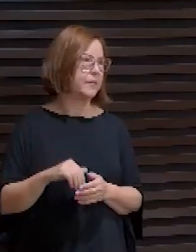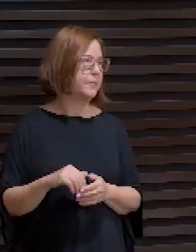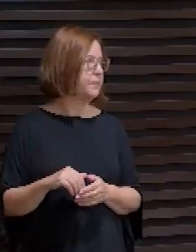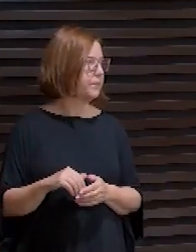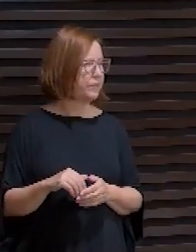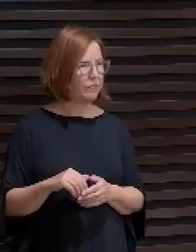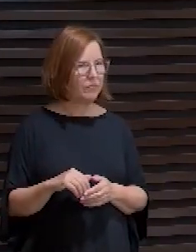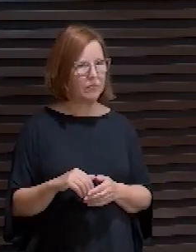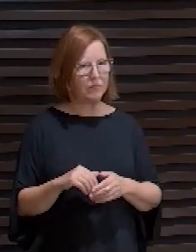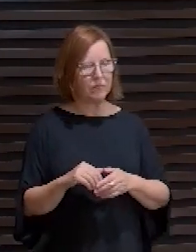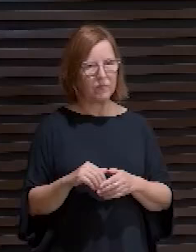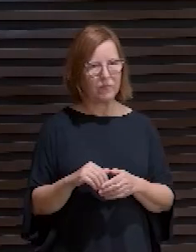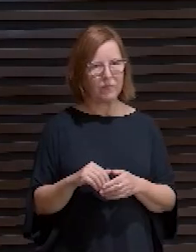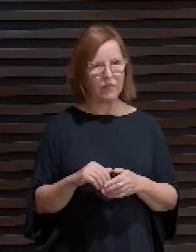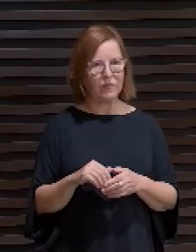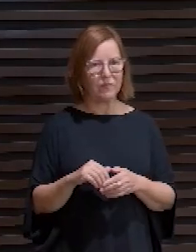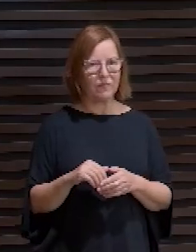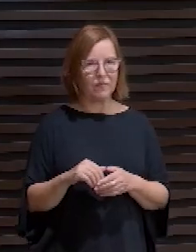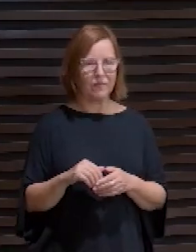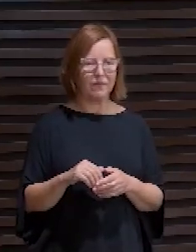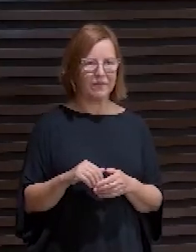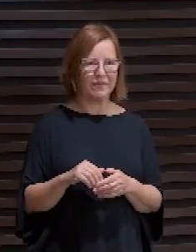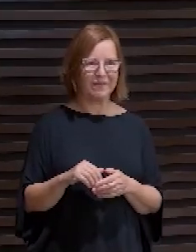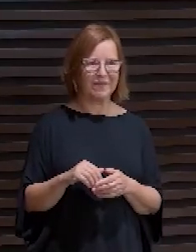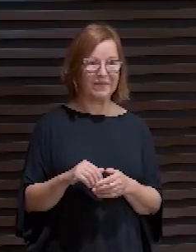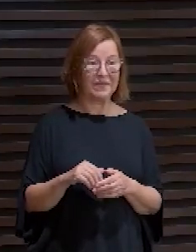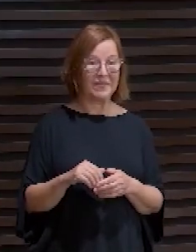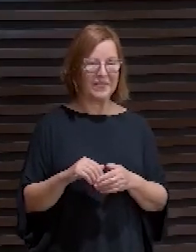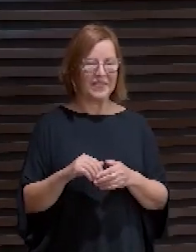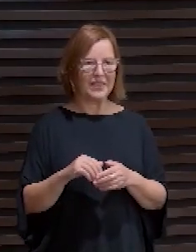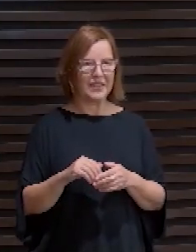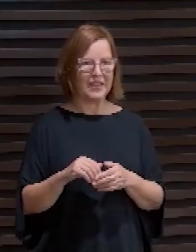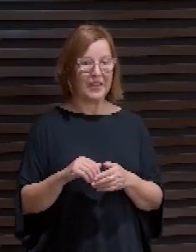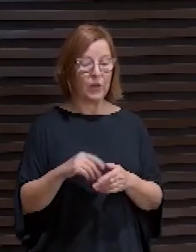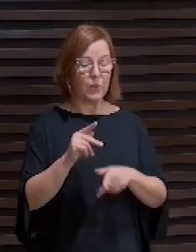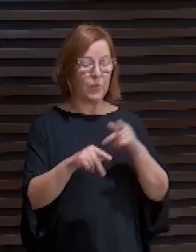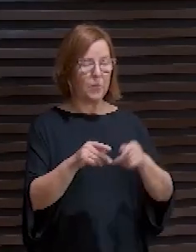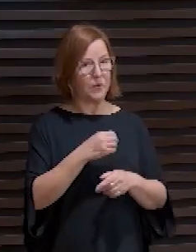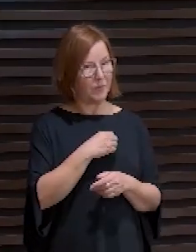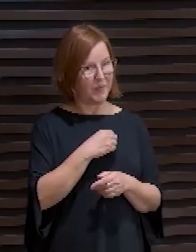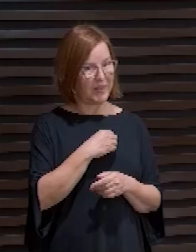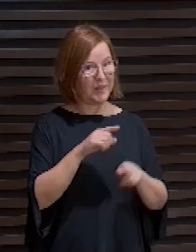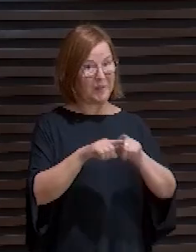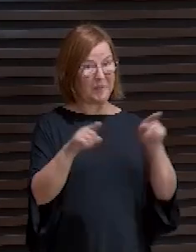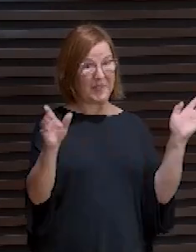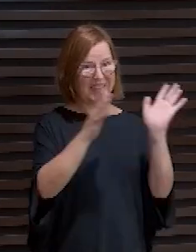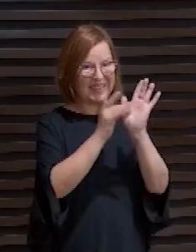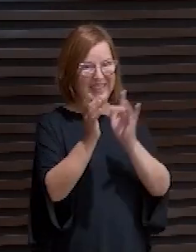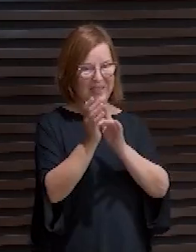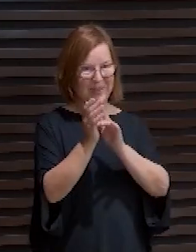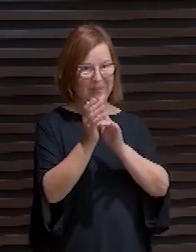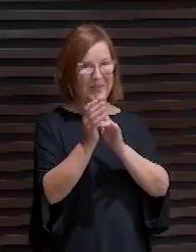na cruz, que é o pecado. Então, Jesus, quando ele se ofereceu na cruz, a Bíblia diz que o corpo, aqui o